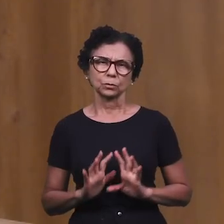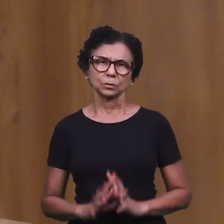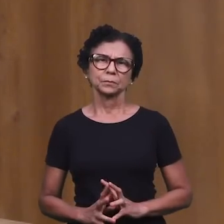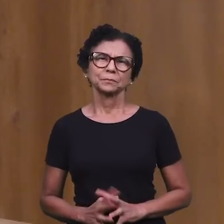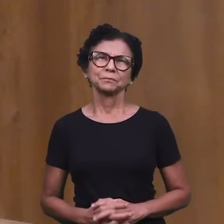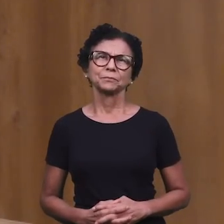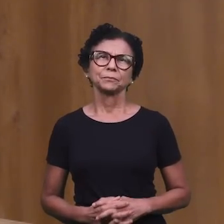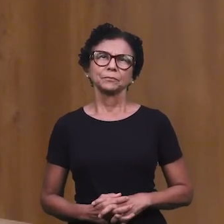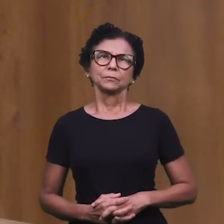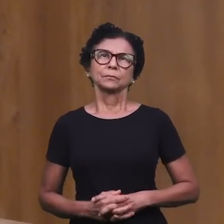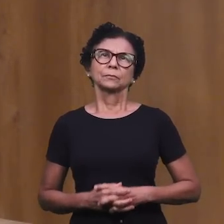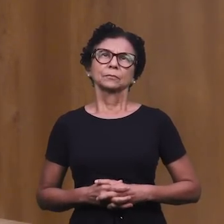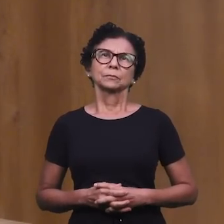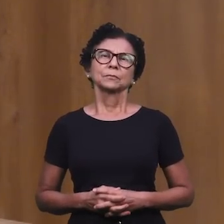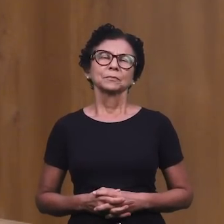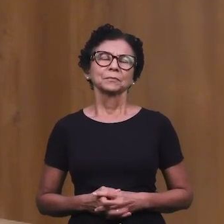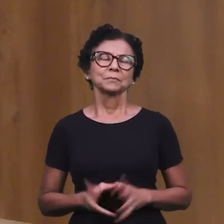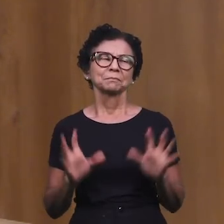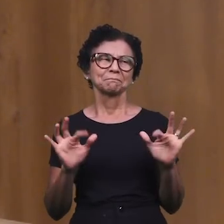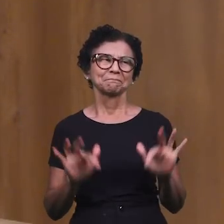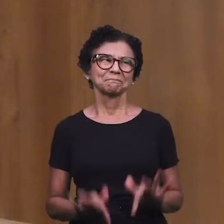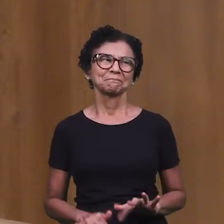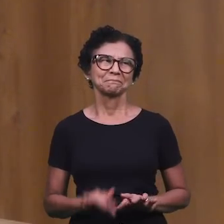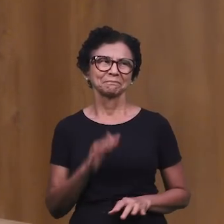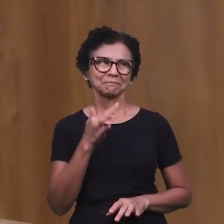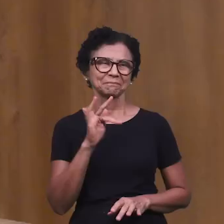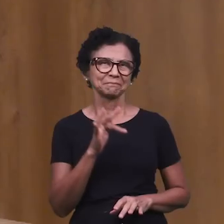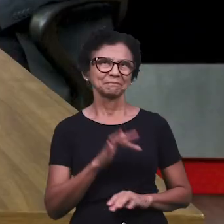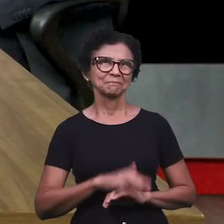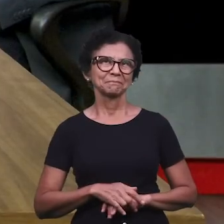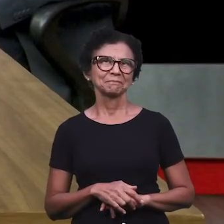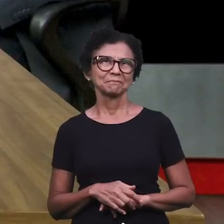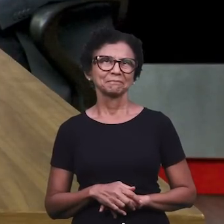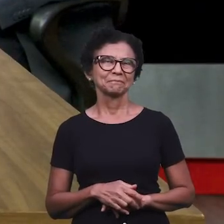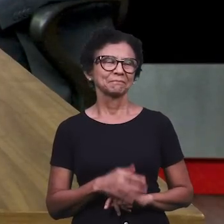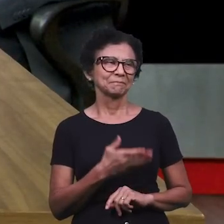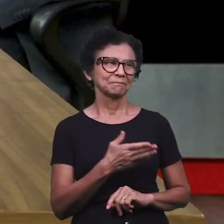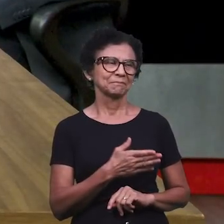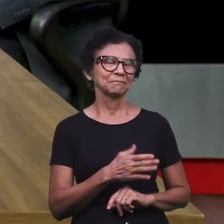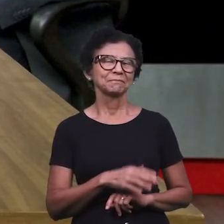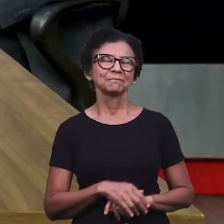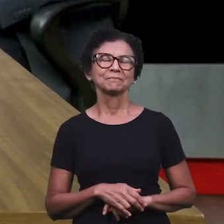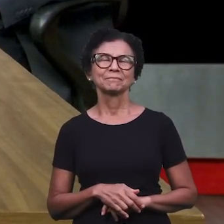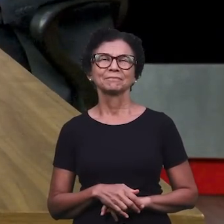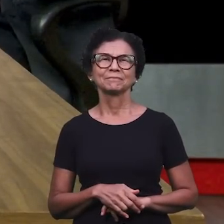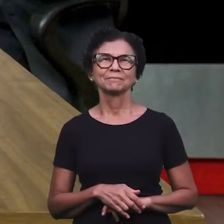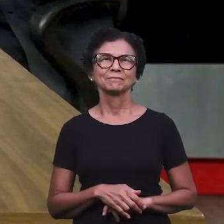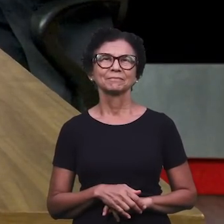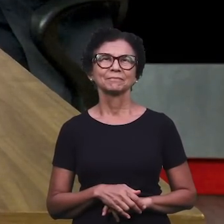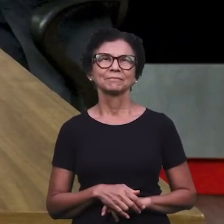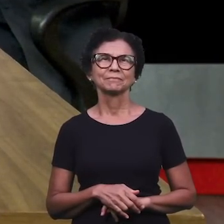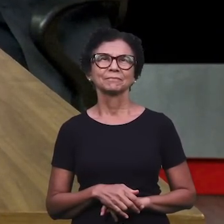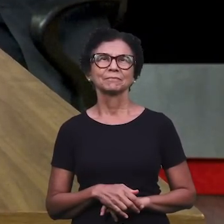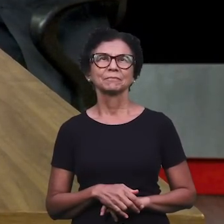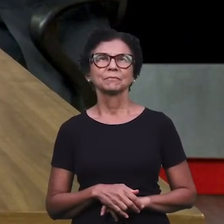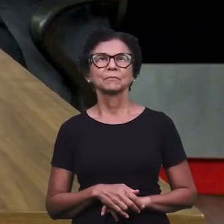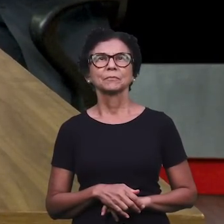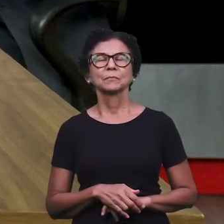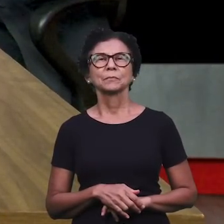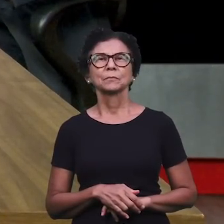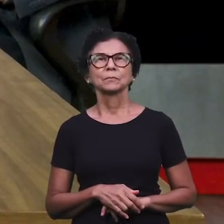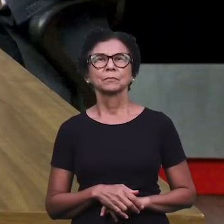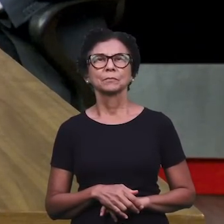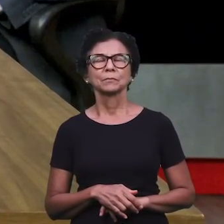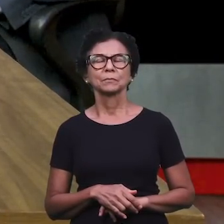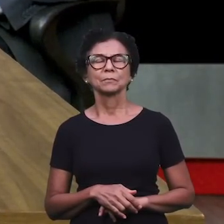gente finalizar só uma breve palavra final aqui do professor Tiago a respeito da palavra. Eu vou deixar 2 textos